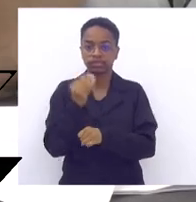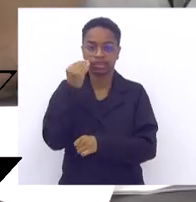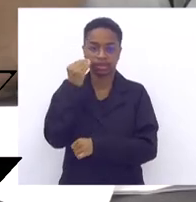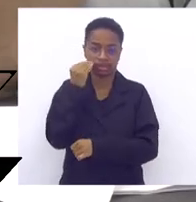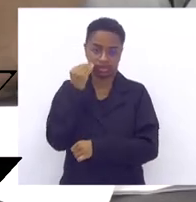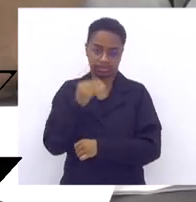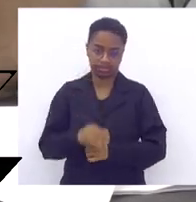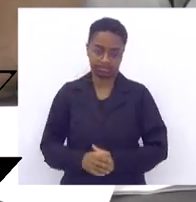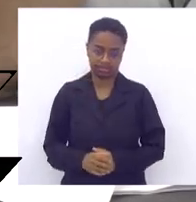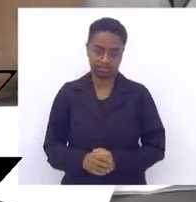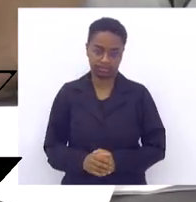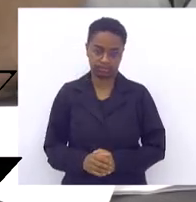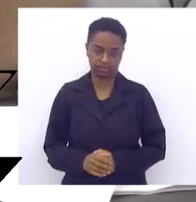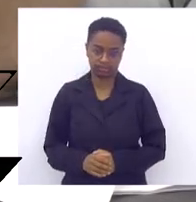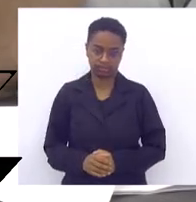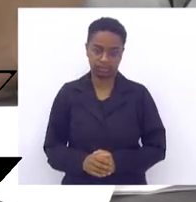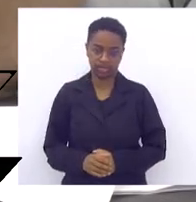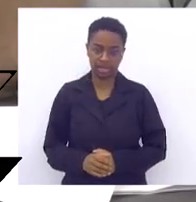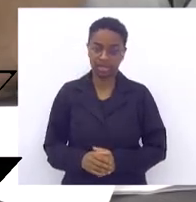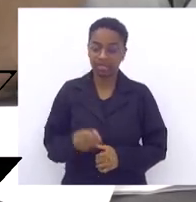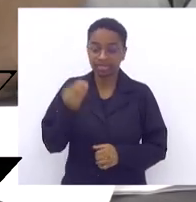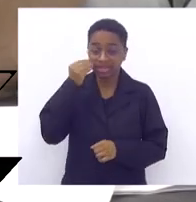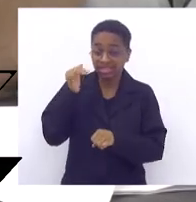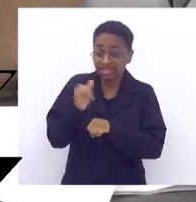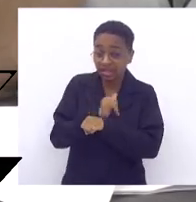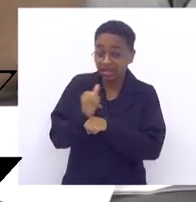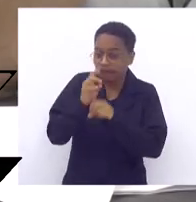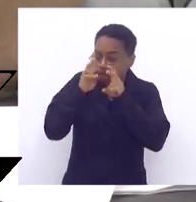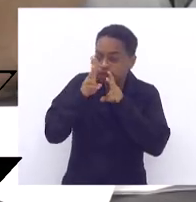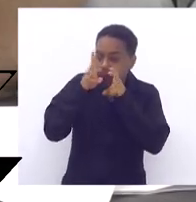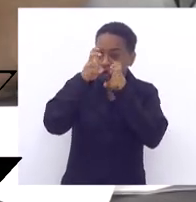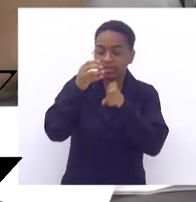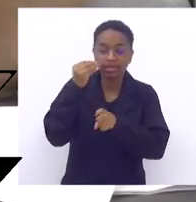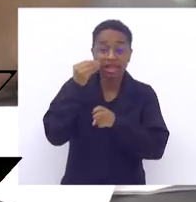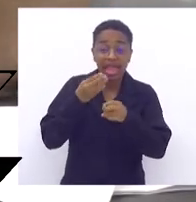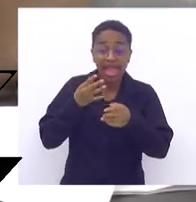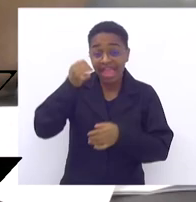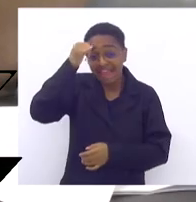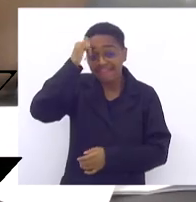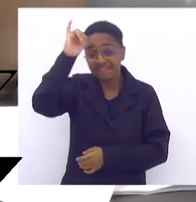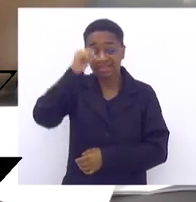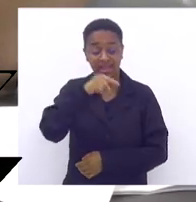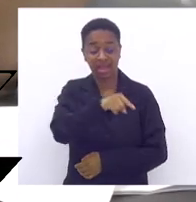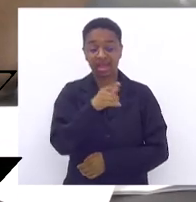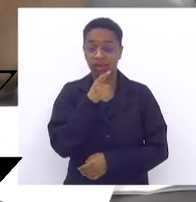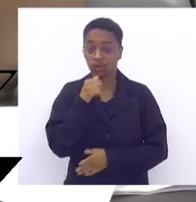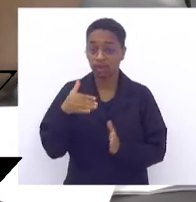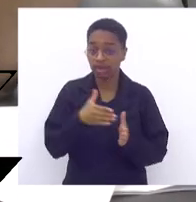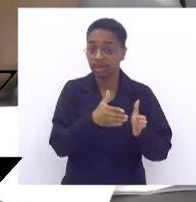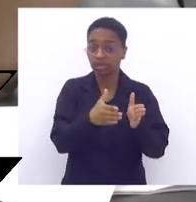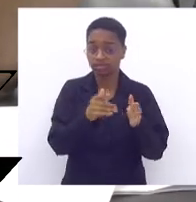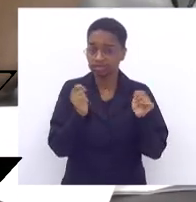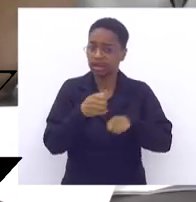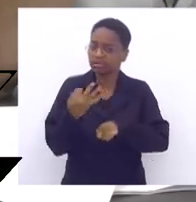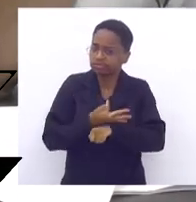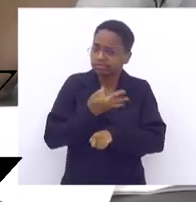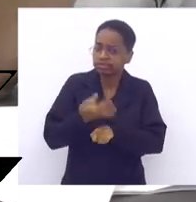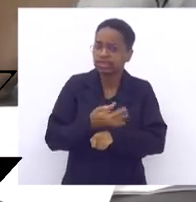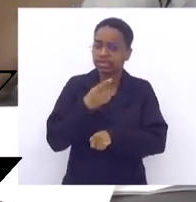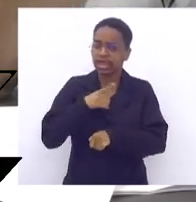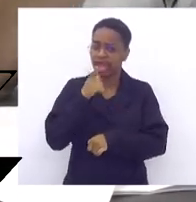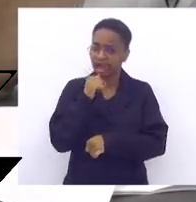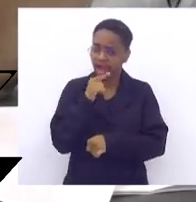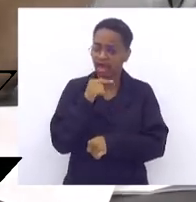BNH, mais fortes para impedir que esses que ainda podem sobreviver, ter lazer, ter água